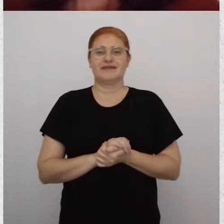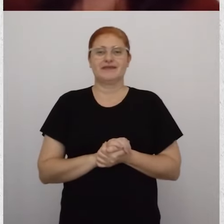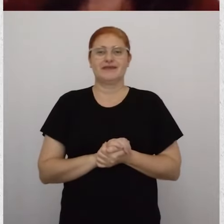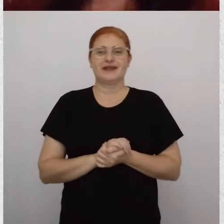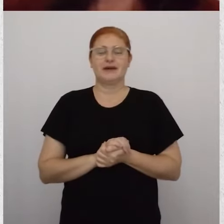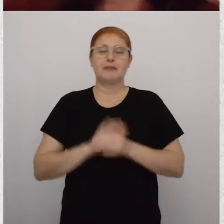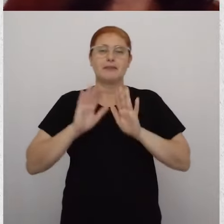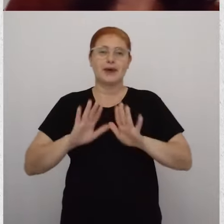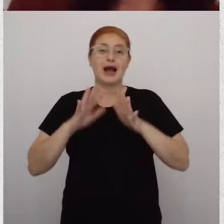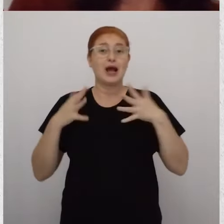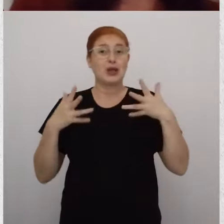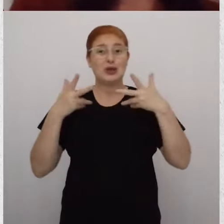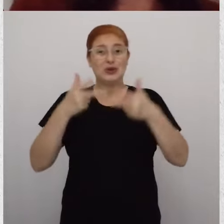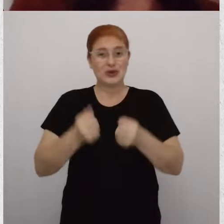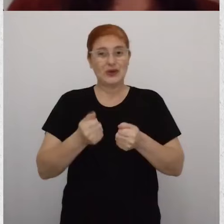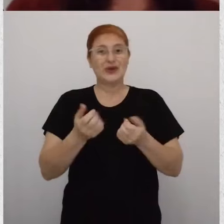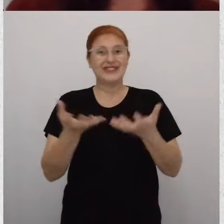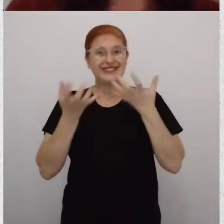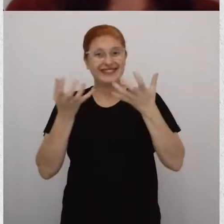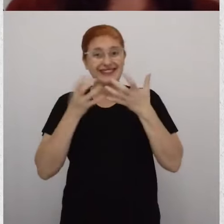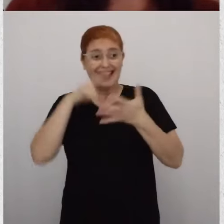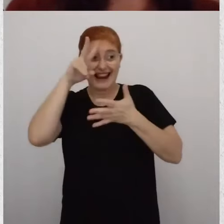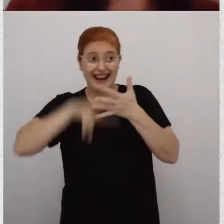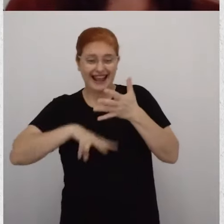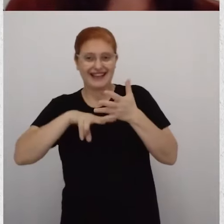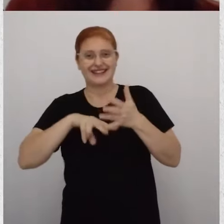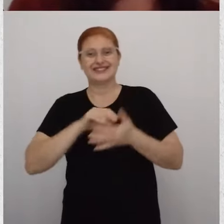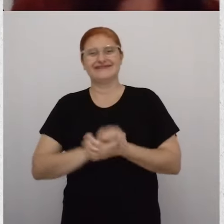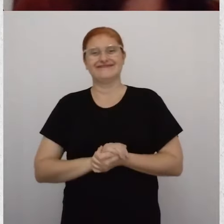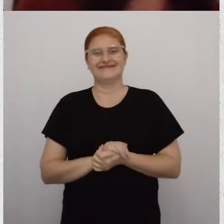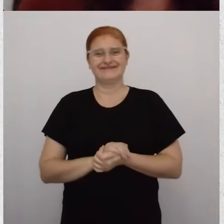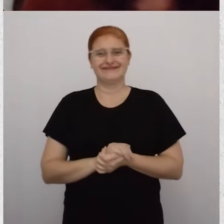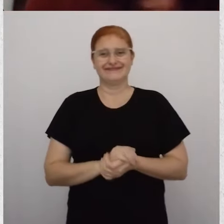para ficar todo mundo aí com vontade de ler.